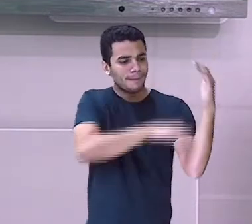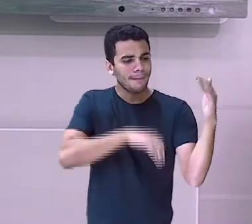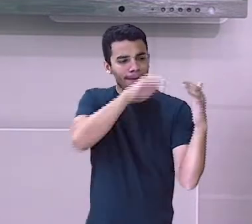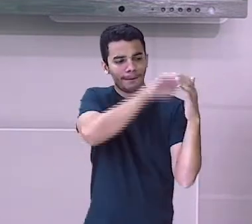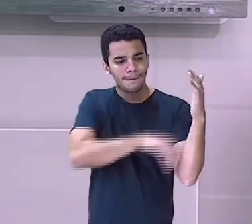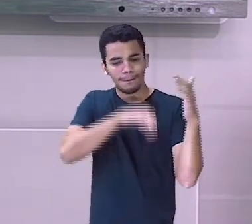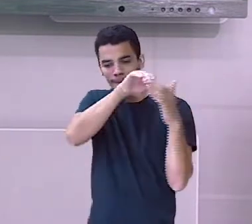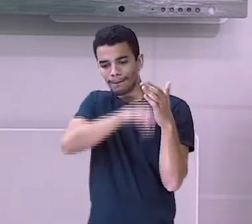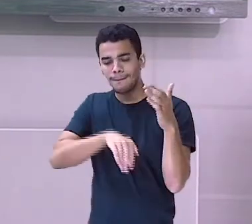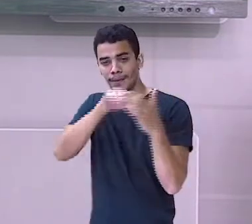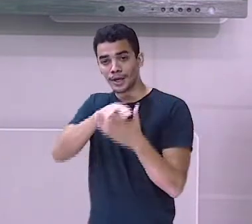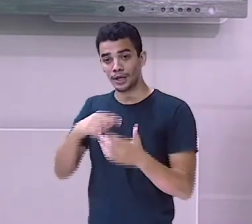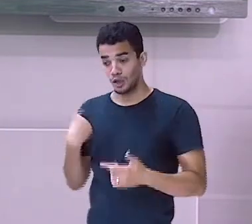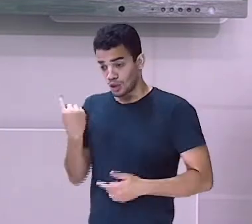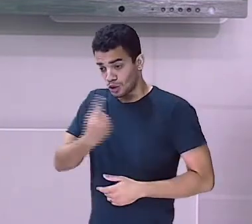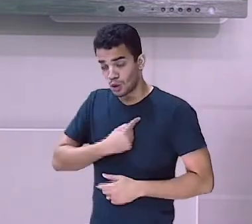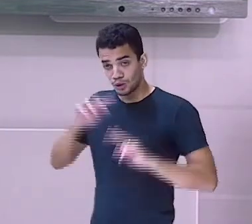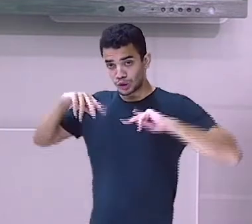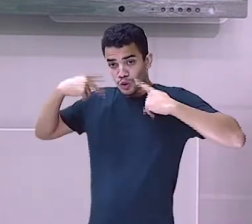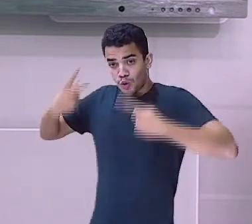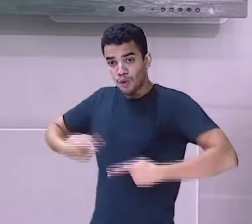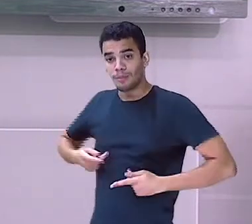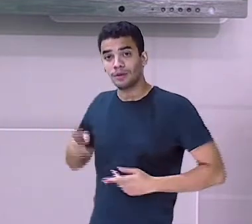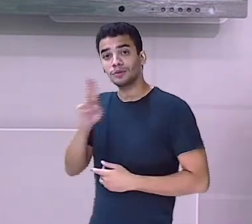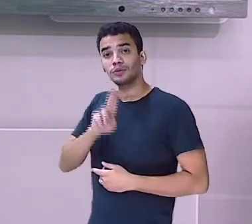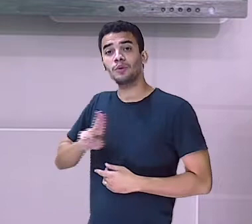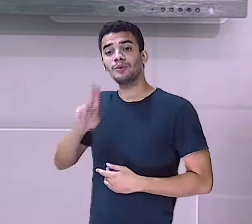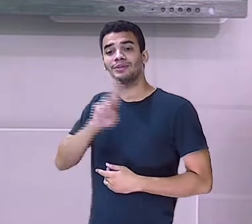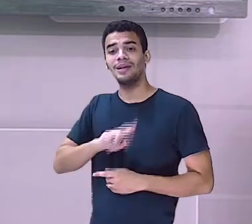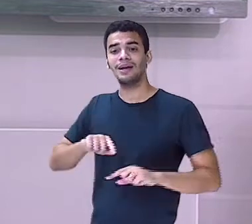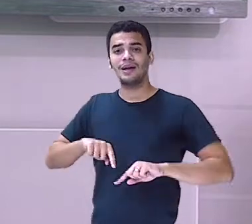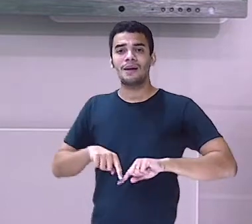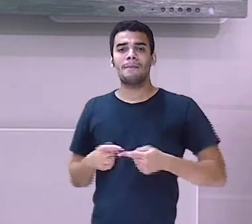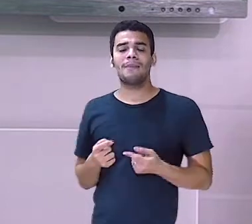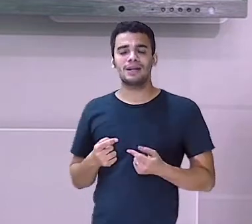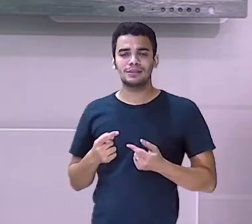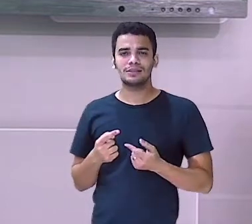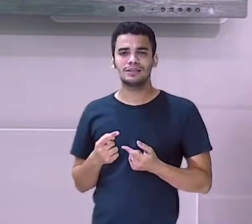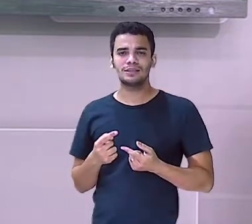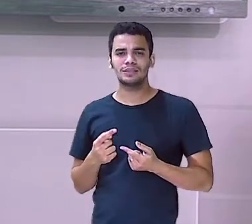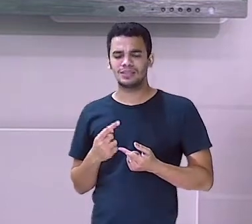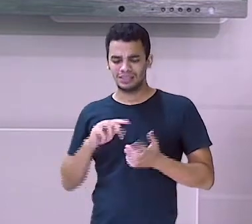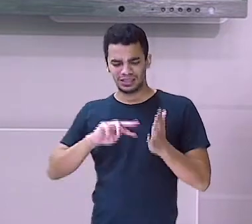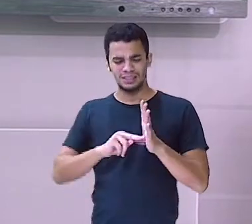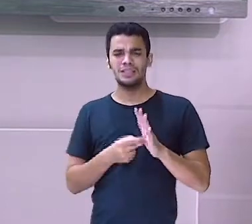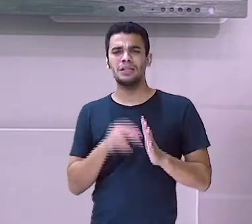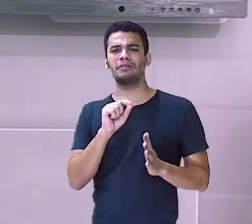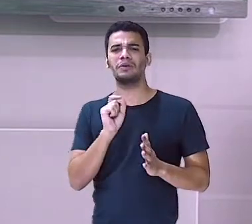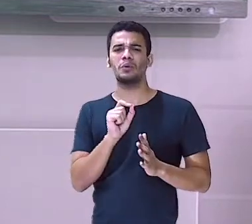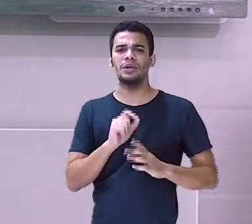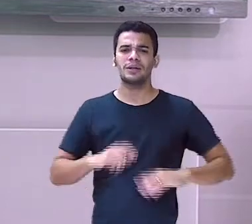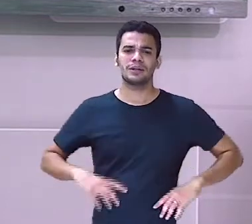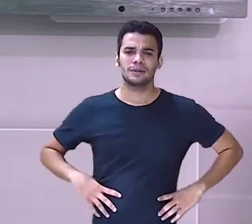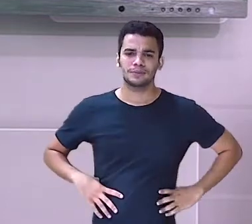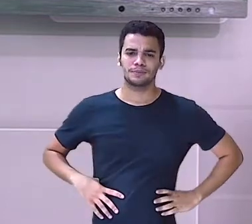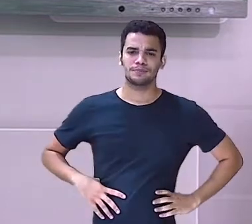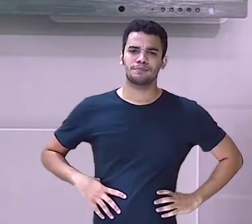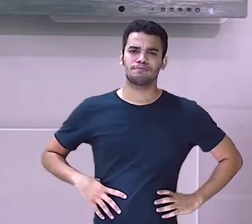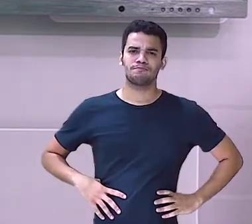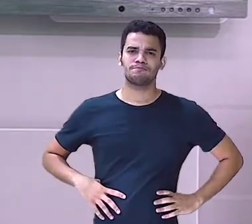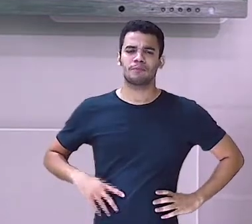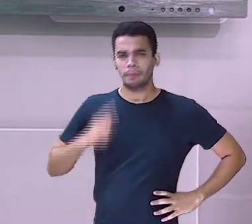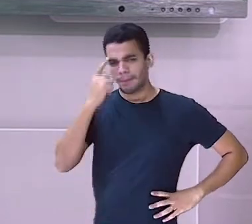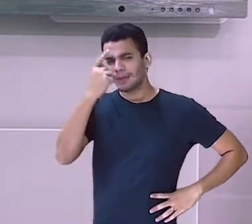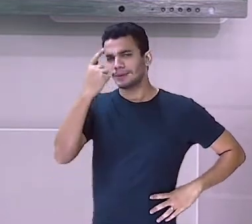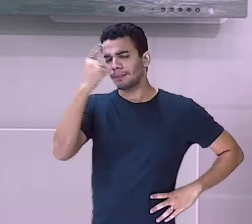proporciona, que é um recurso natural e que você utiliza na sua casa, no seu dia a dia. Olha lá. Eles